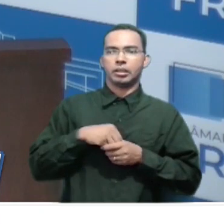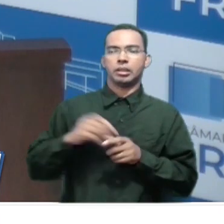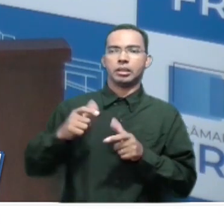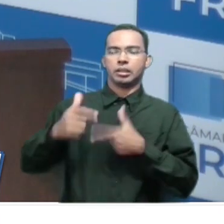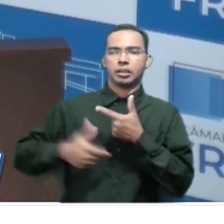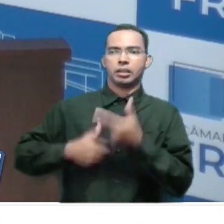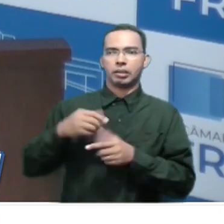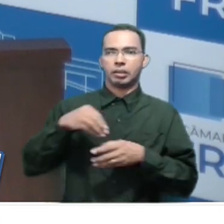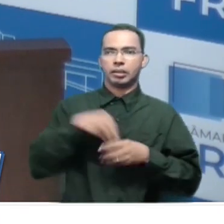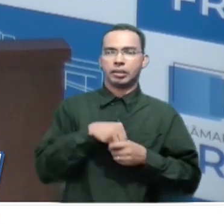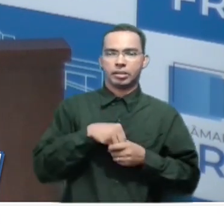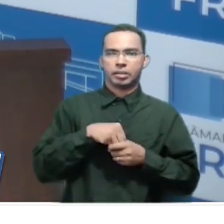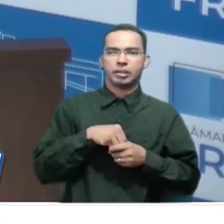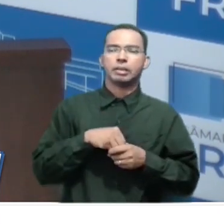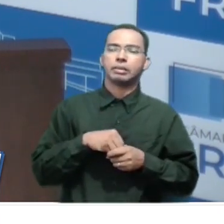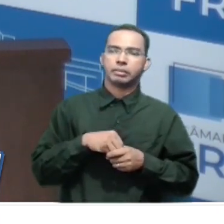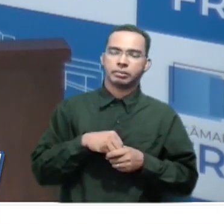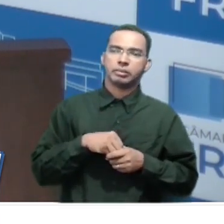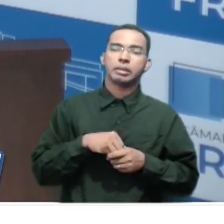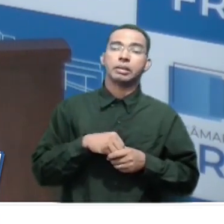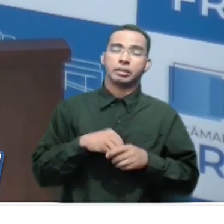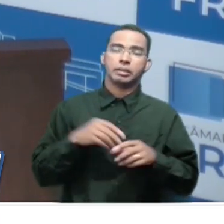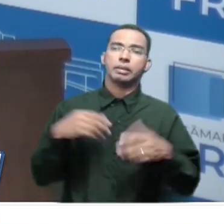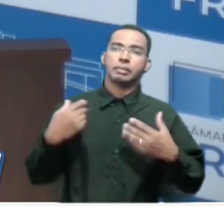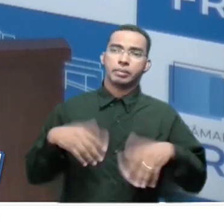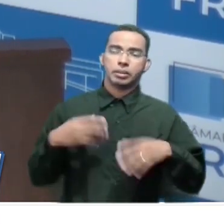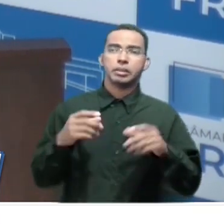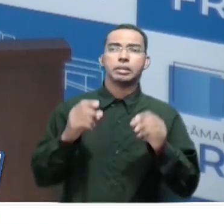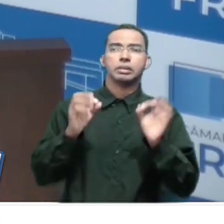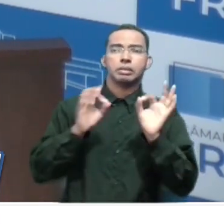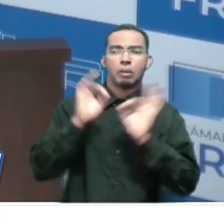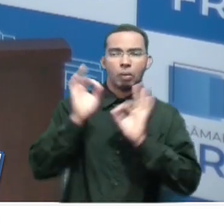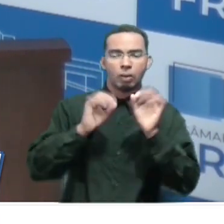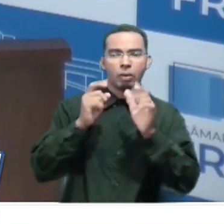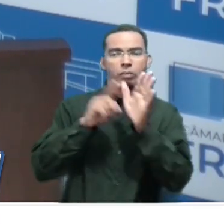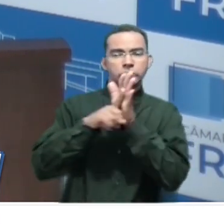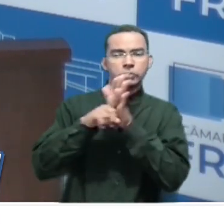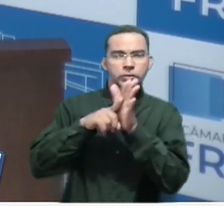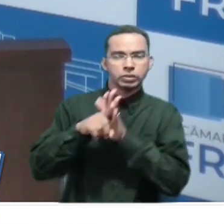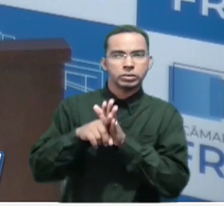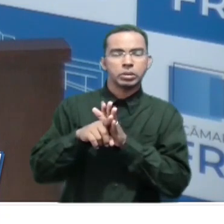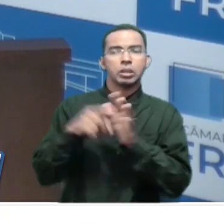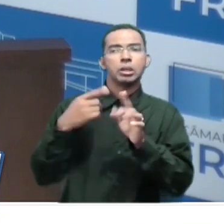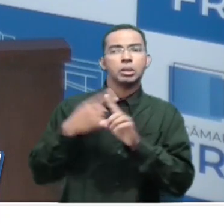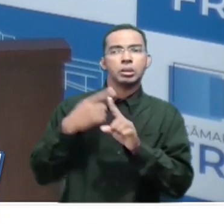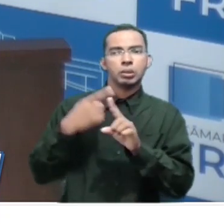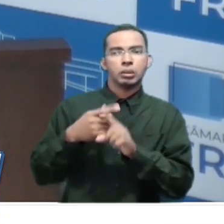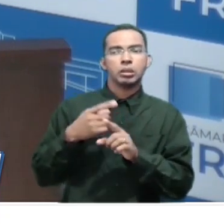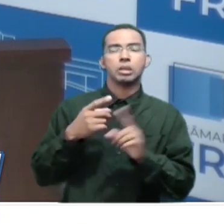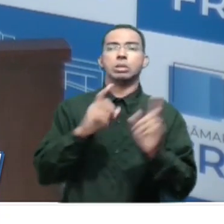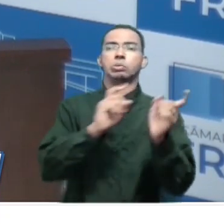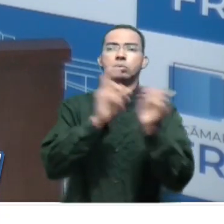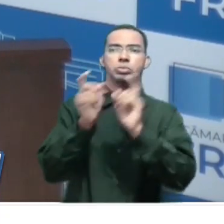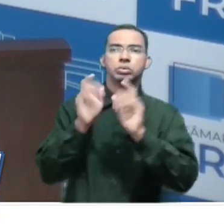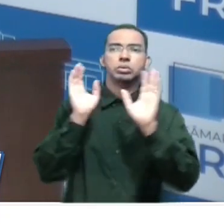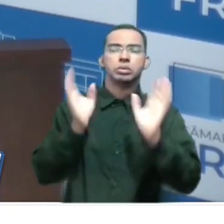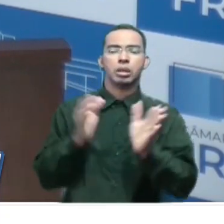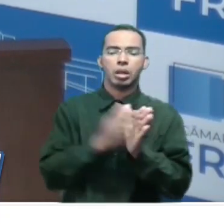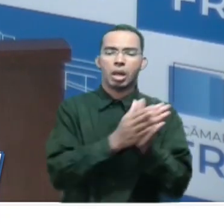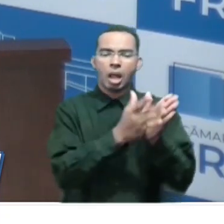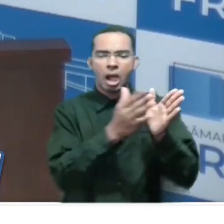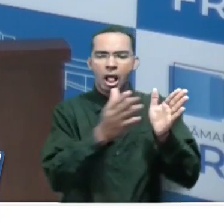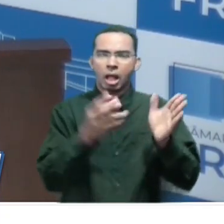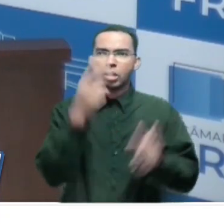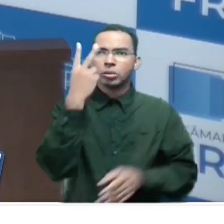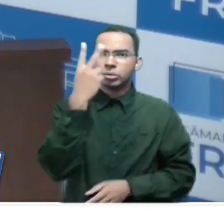e muito tem que se apurar, disse ele. Por quê? Porque essa discussão já perdurou lá 2 horas